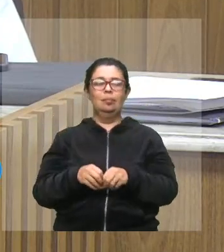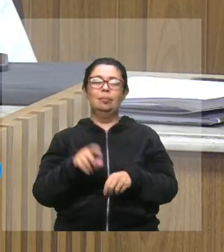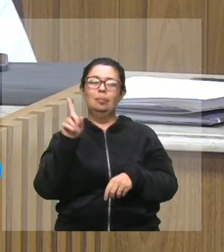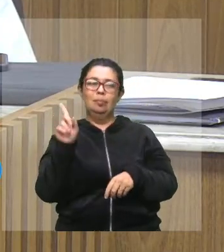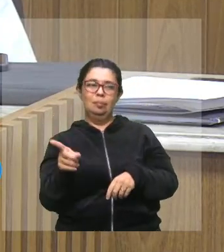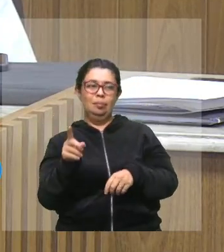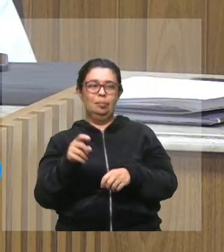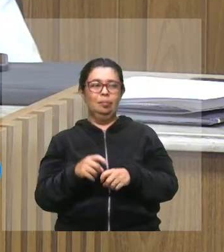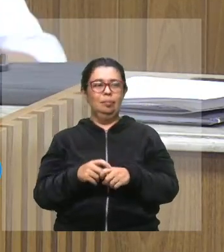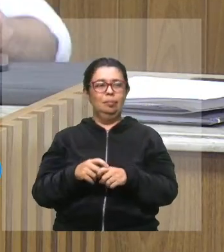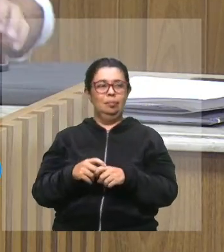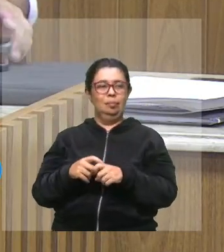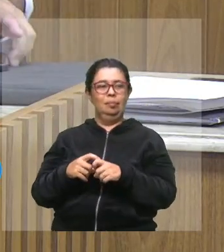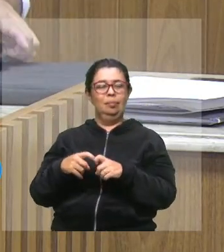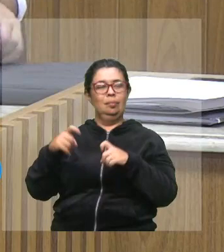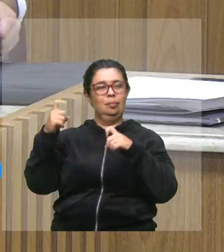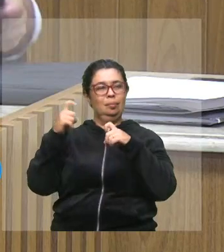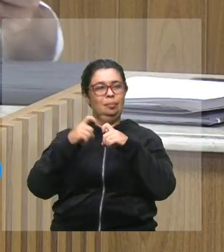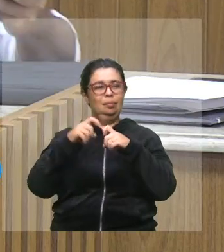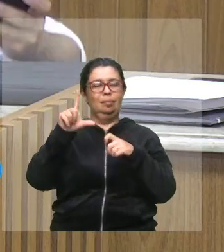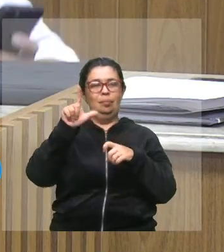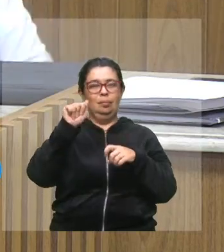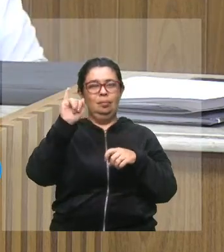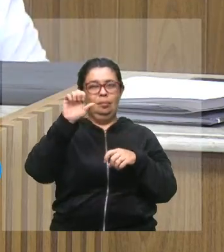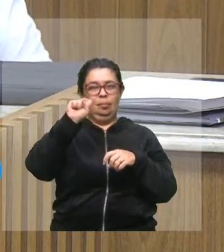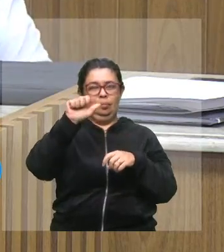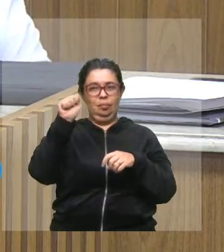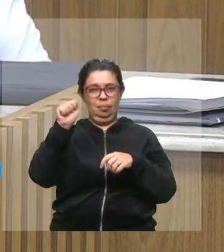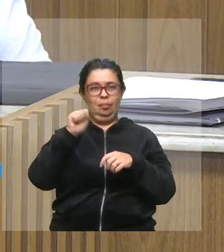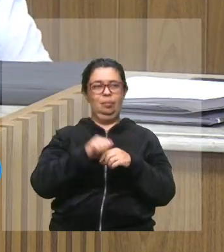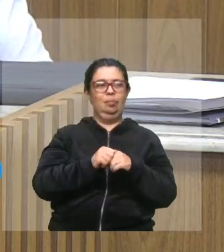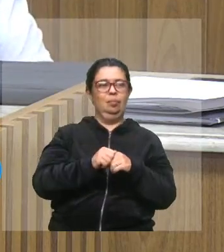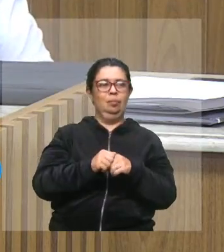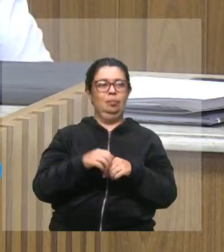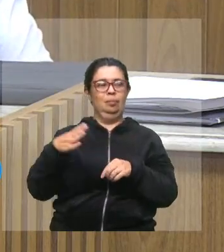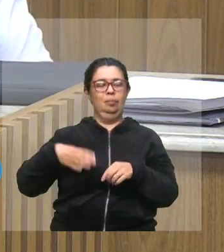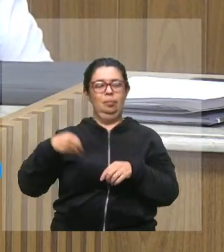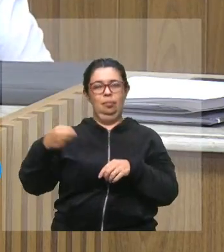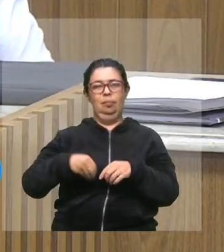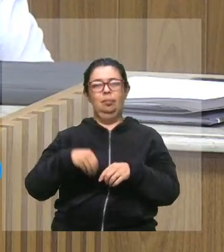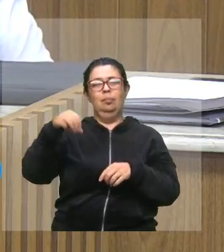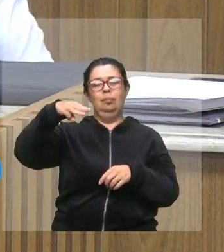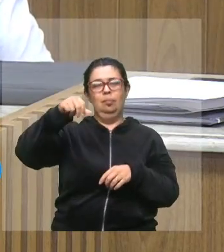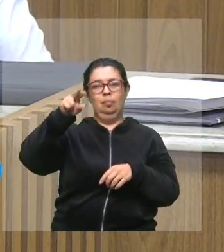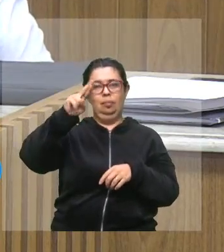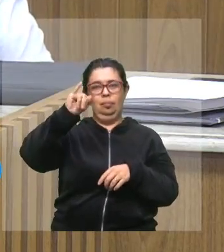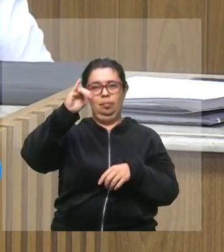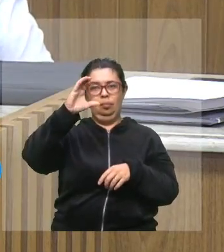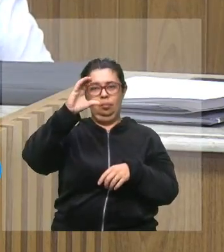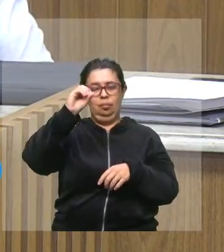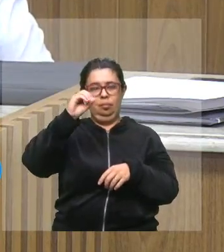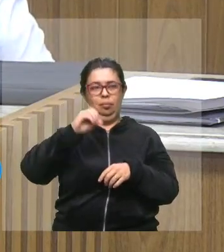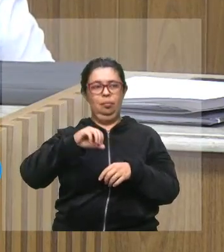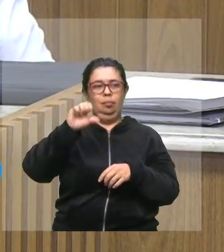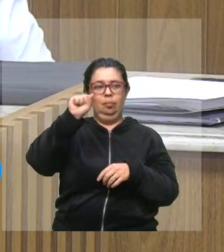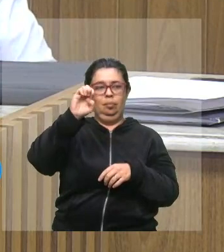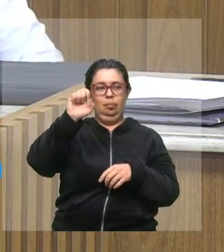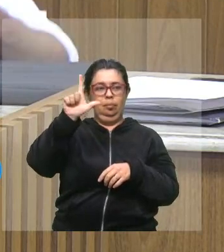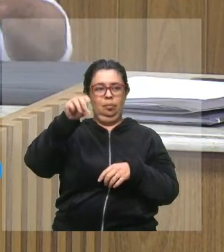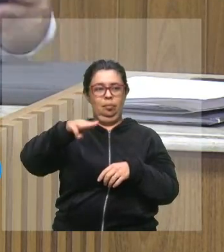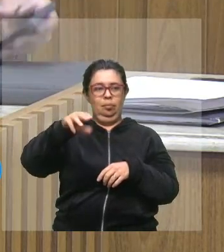da doutora Laísa Gabriele Silva, filha do senhor Márcio Ademar da Silva e da senhora Selma Maria da